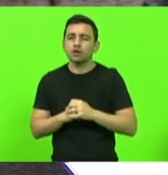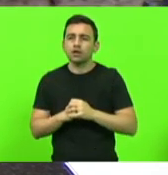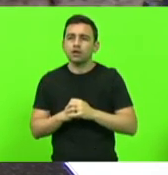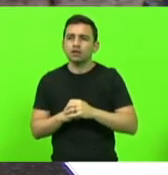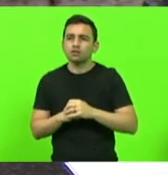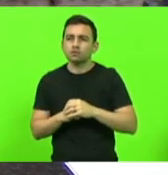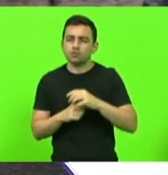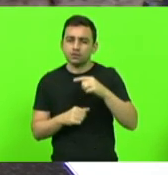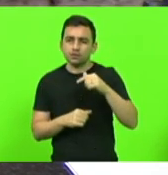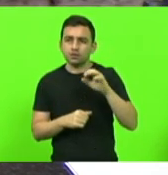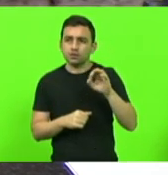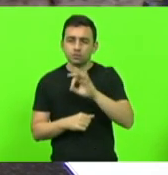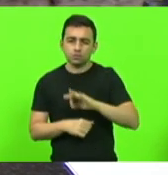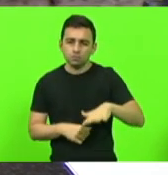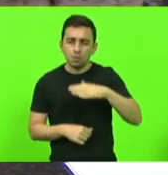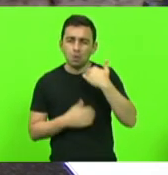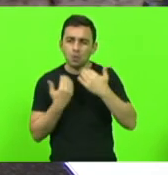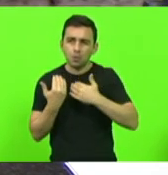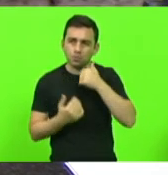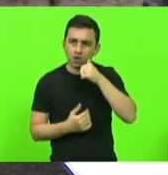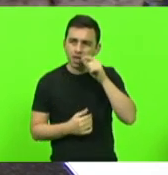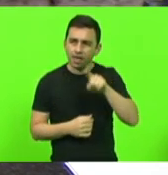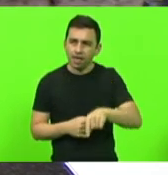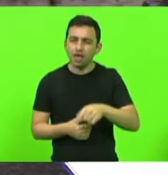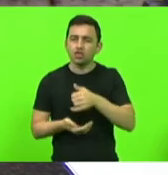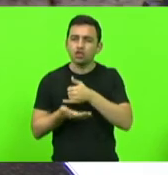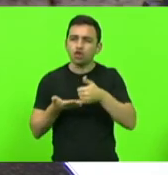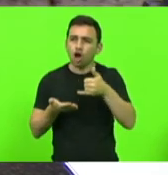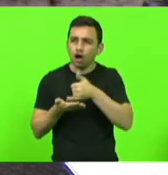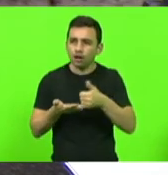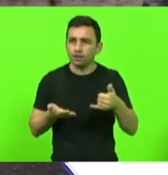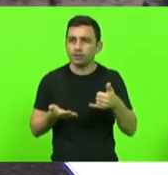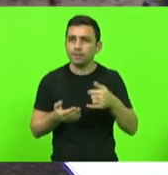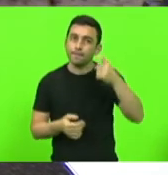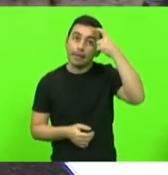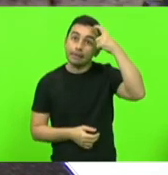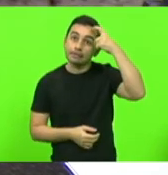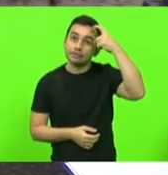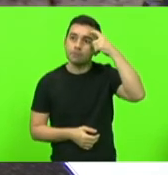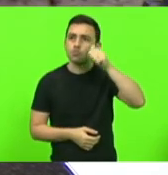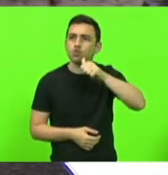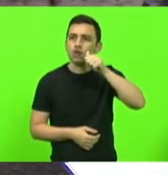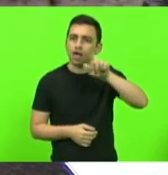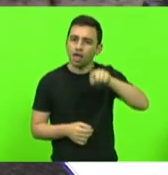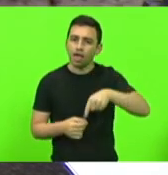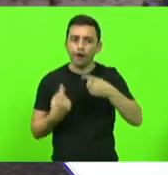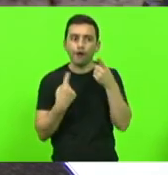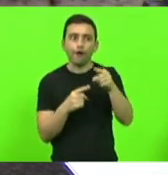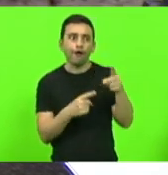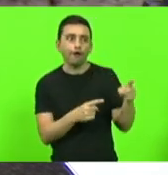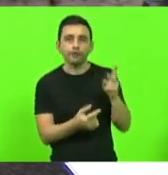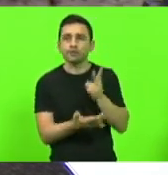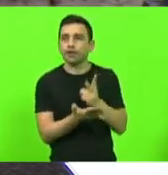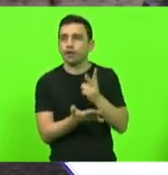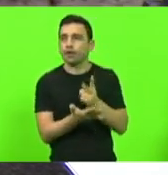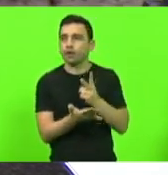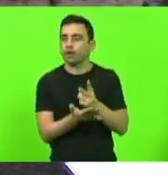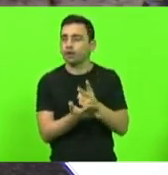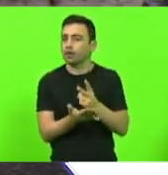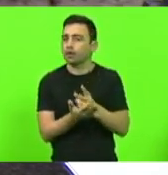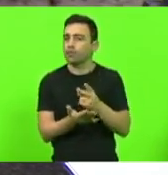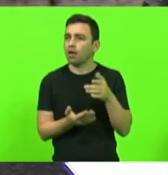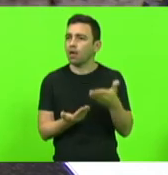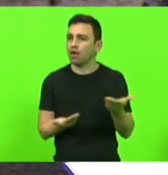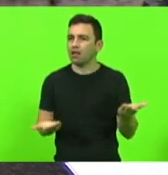com tráfico de drogas. Nós temos que parar de achar que mulher é só vítima, que ela não é agressora, que a mulher não